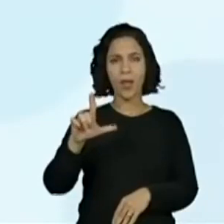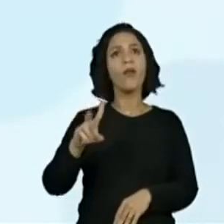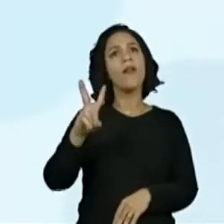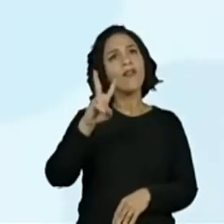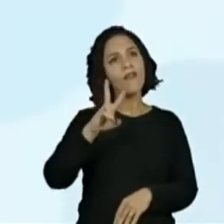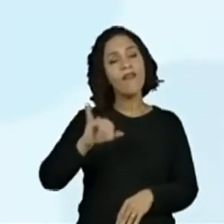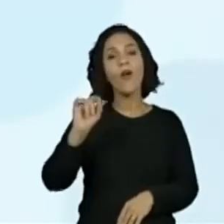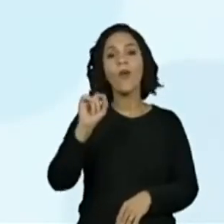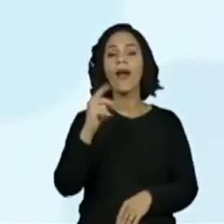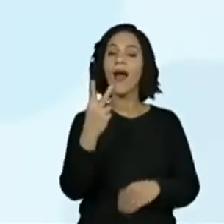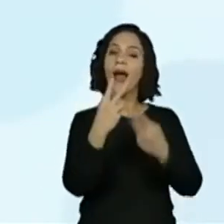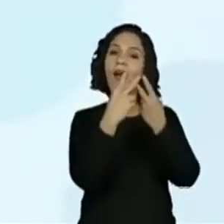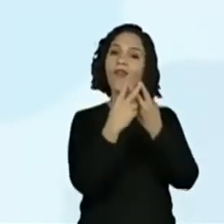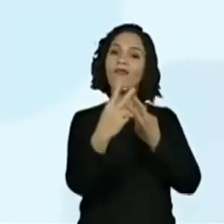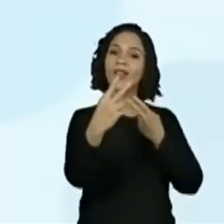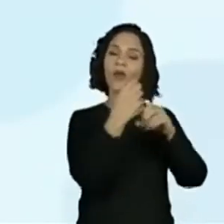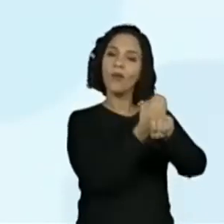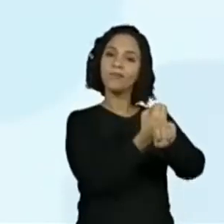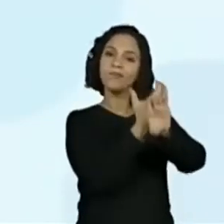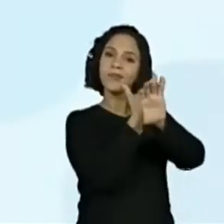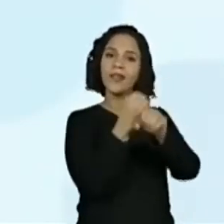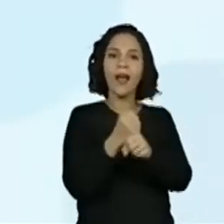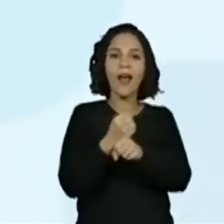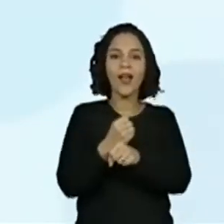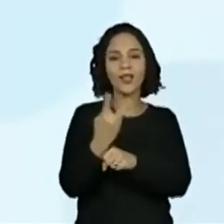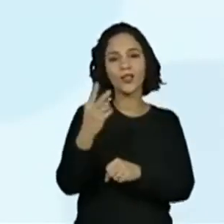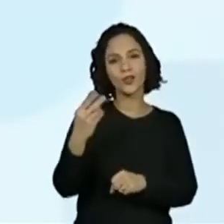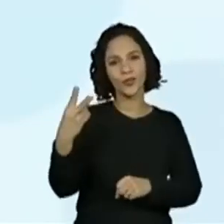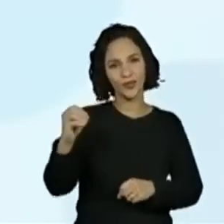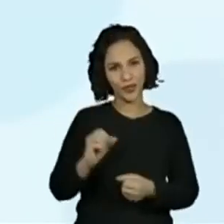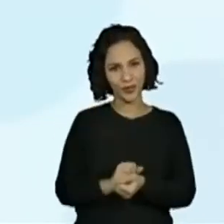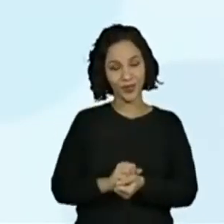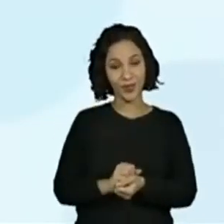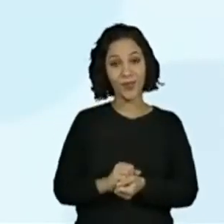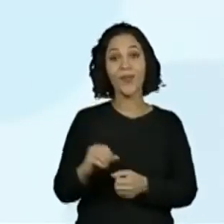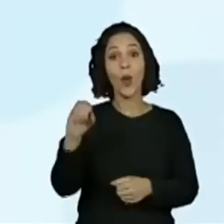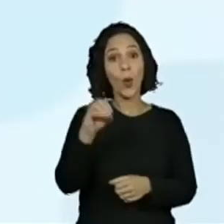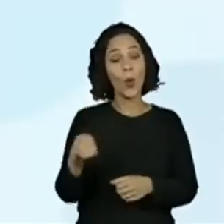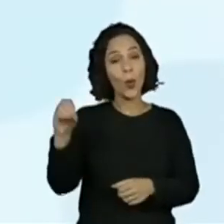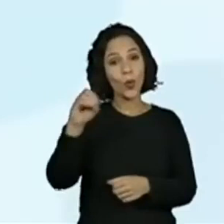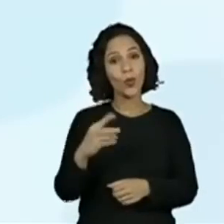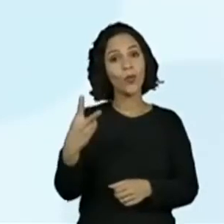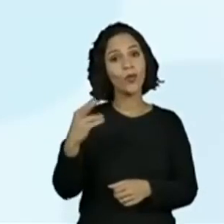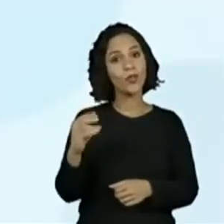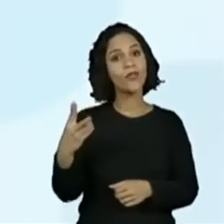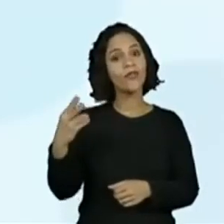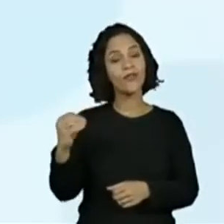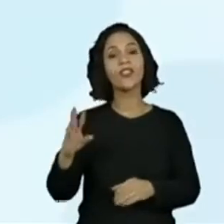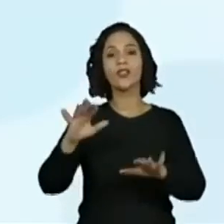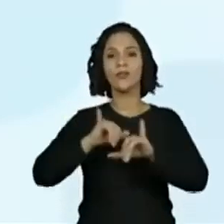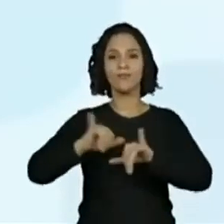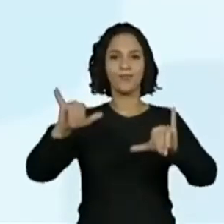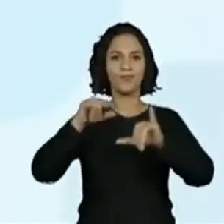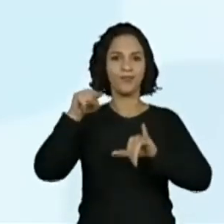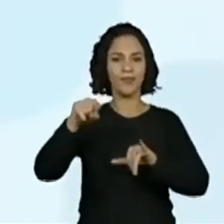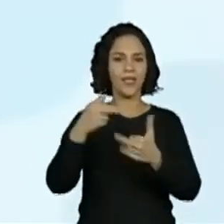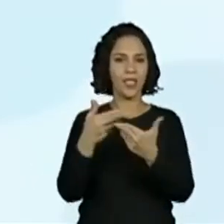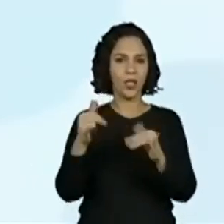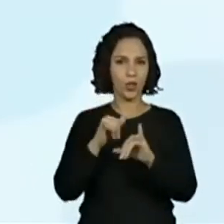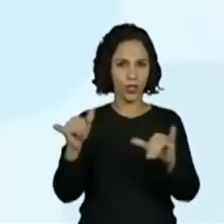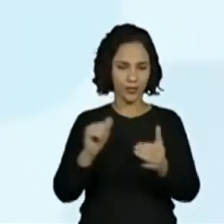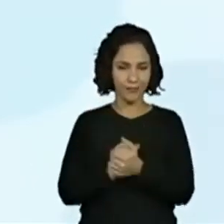edição virtual em 2020. Outubro de 2020 foi quando foi veiculada essa notícia.